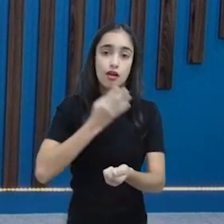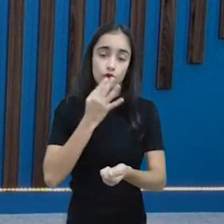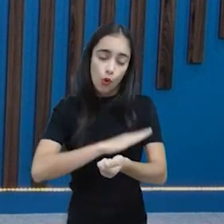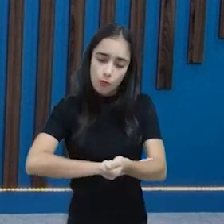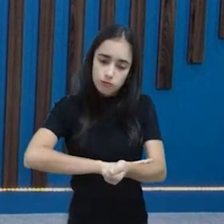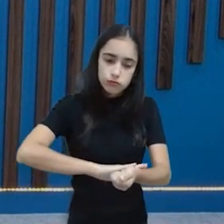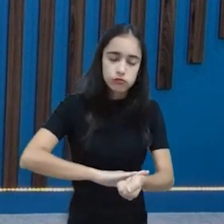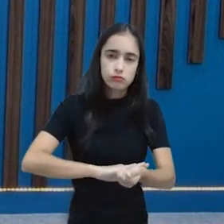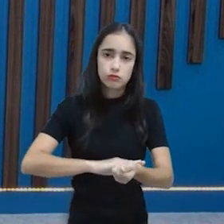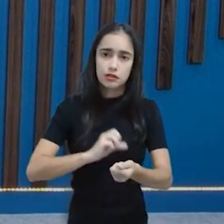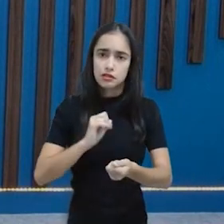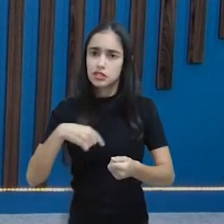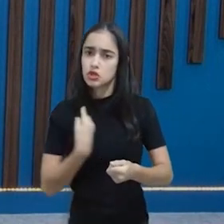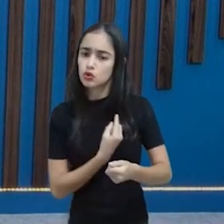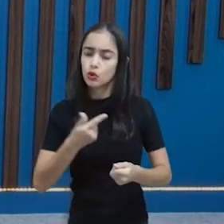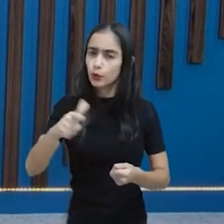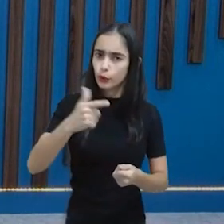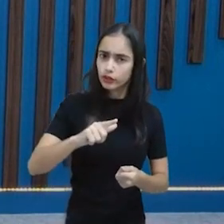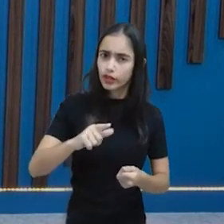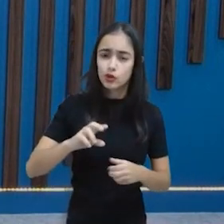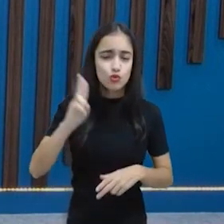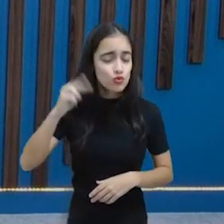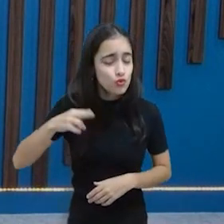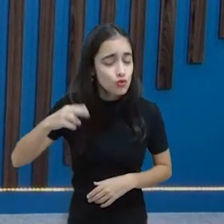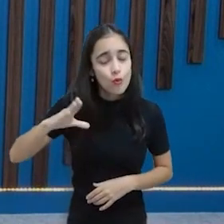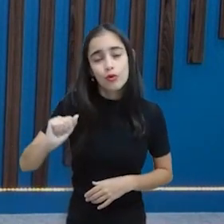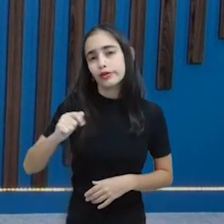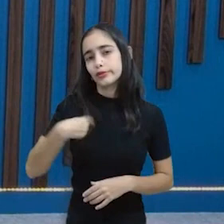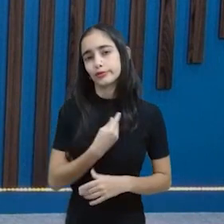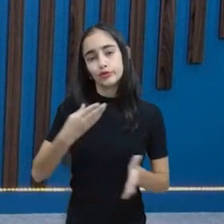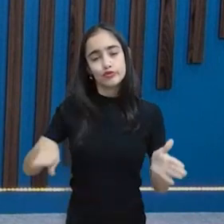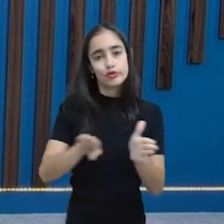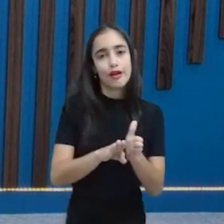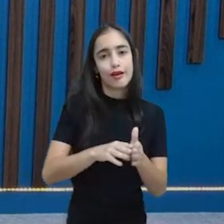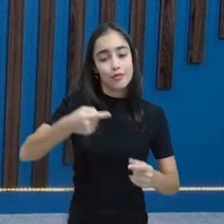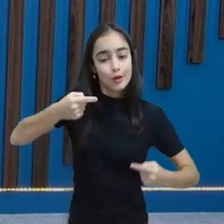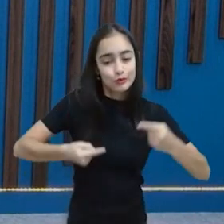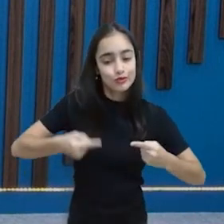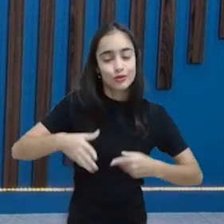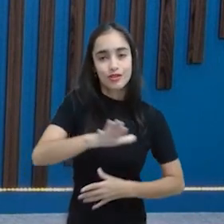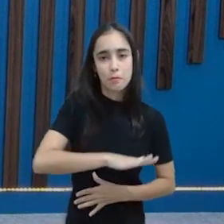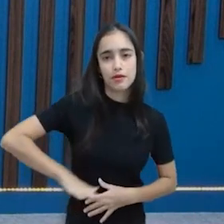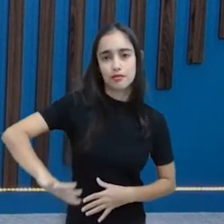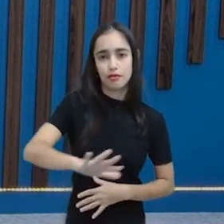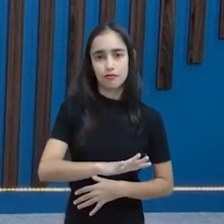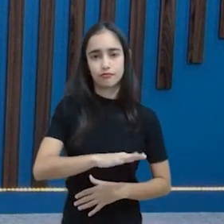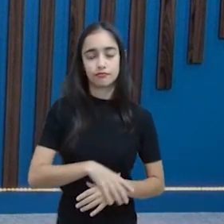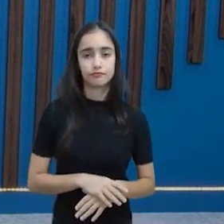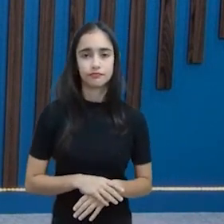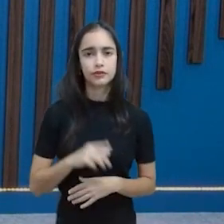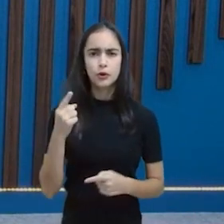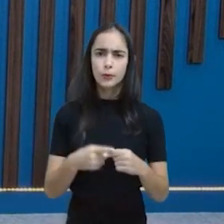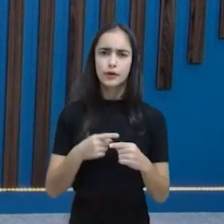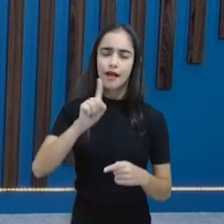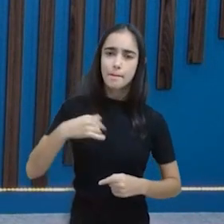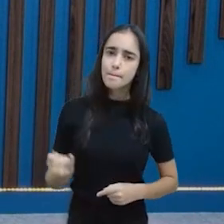né, numa justiça ambiental, porque é necessário que essas pessoas tenham acesso para que elas